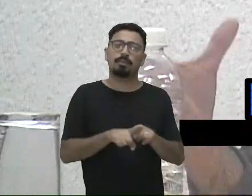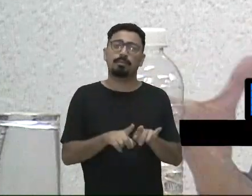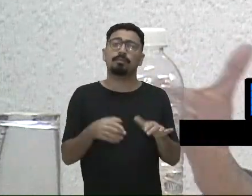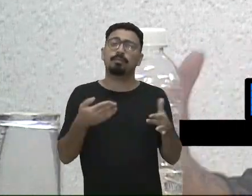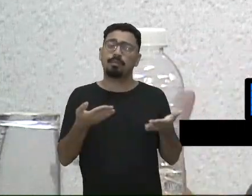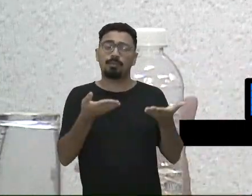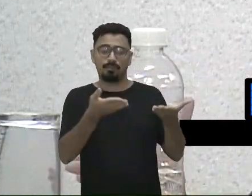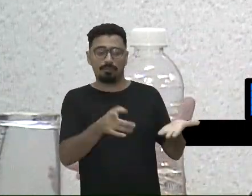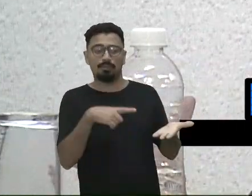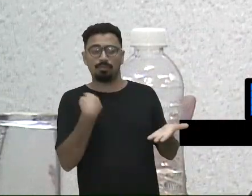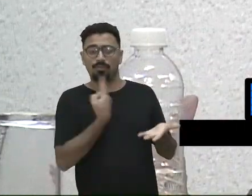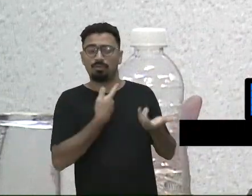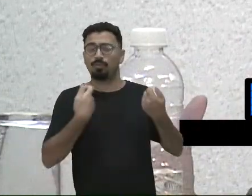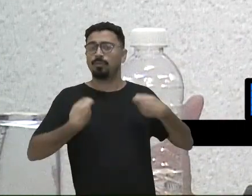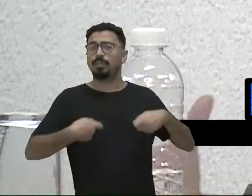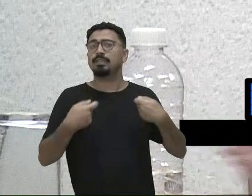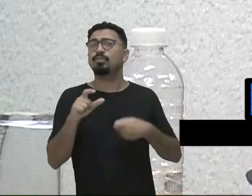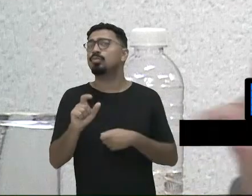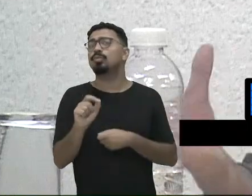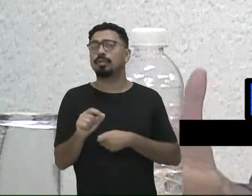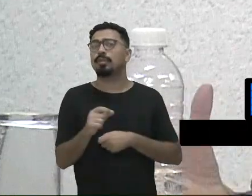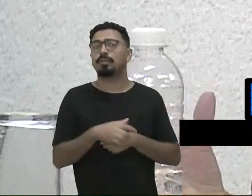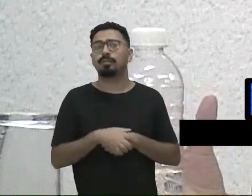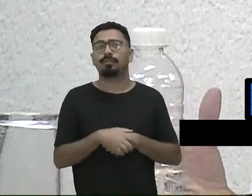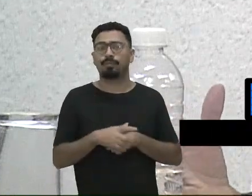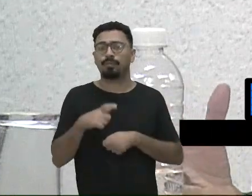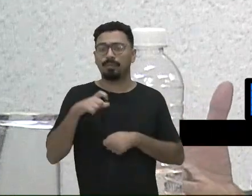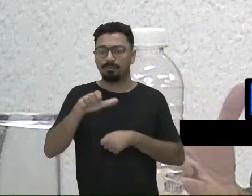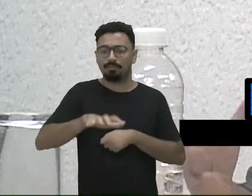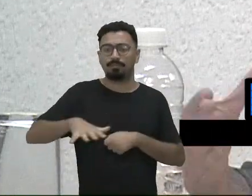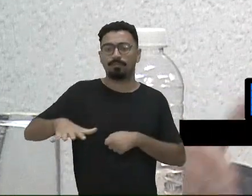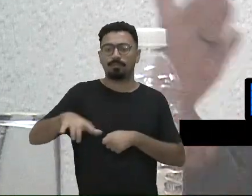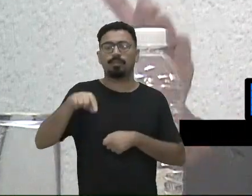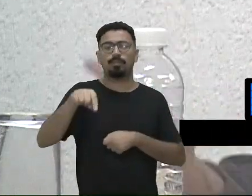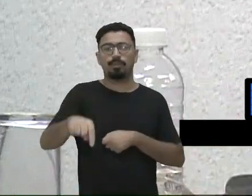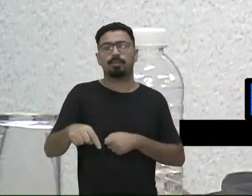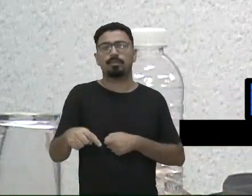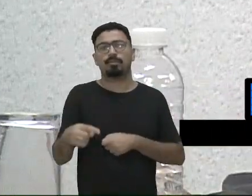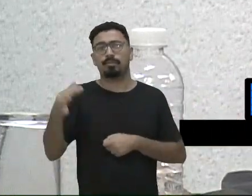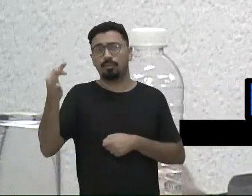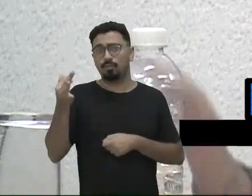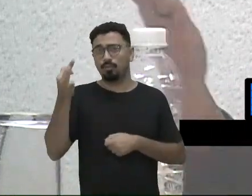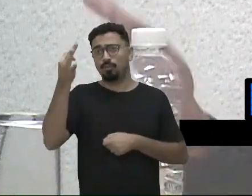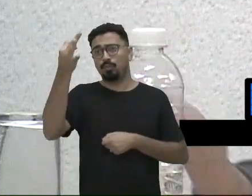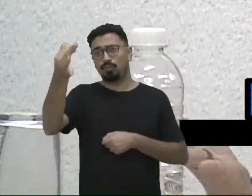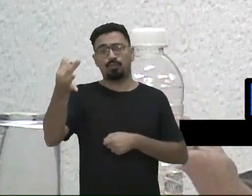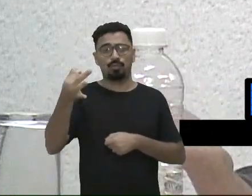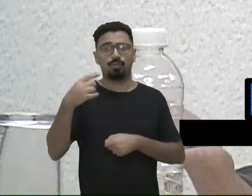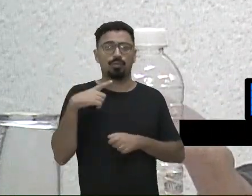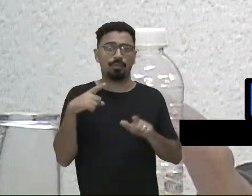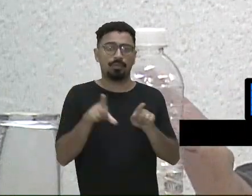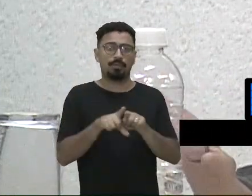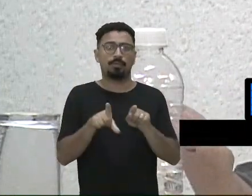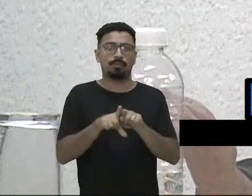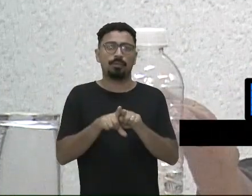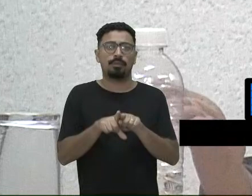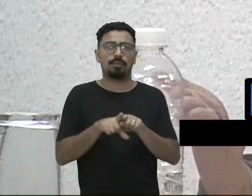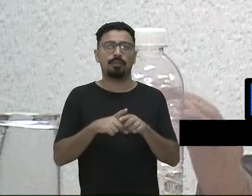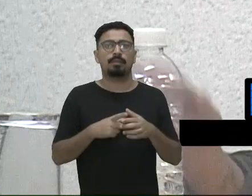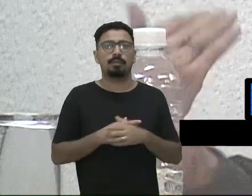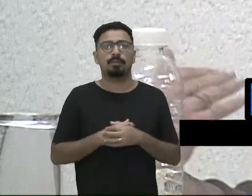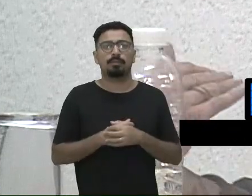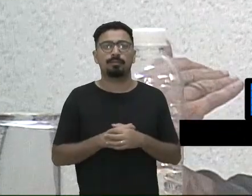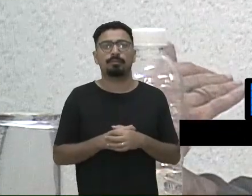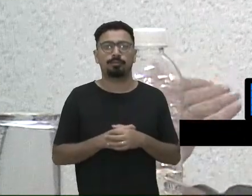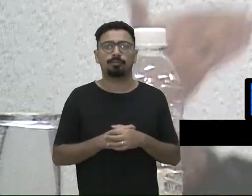para isso a gente vai precisar desse espaço. E futuramente, a partir desse espaço,